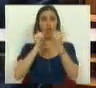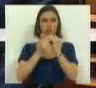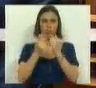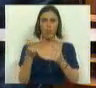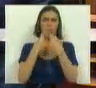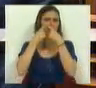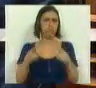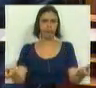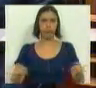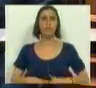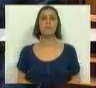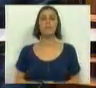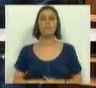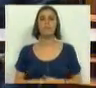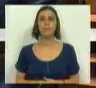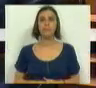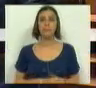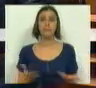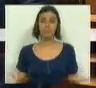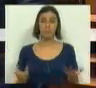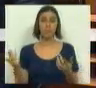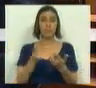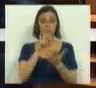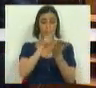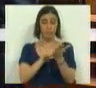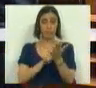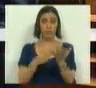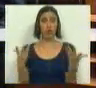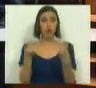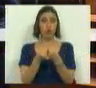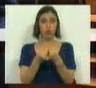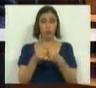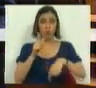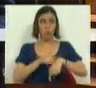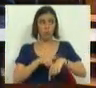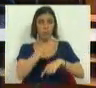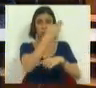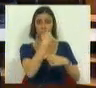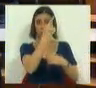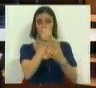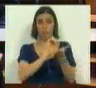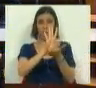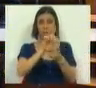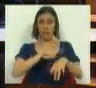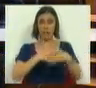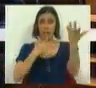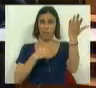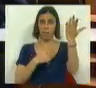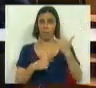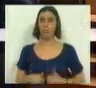muito diferentes. E ao serem agendados de forma conjunta para um tempo como aquele que se vê no